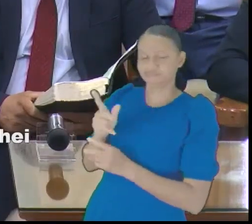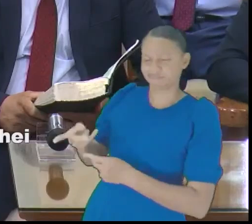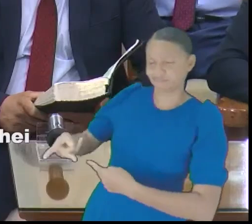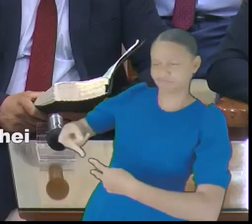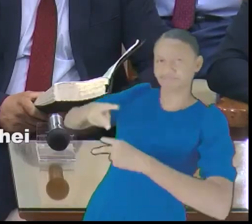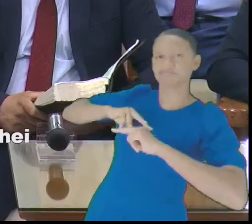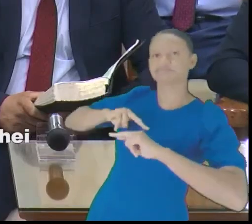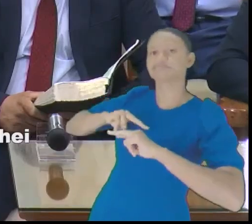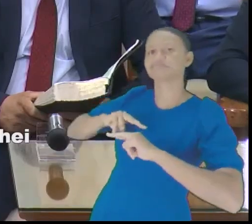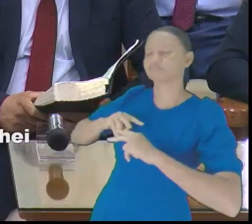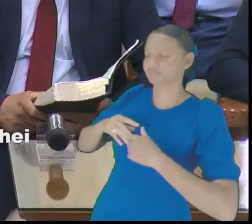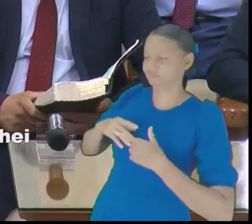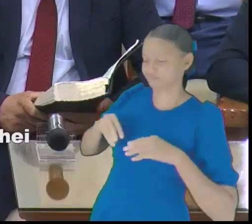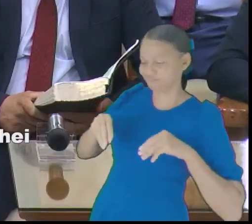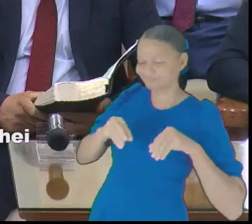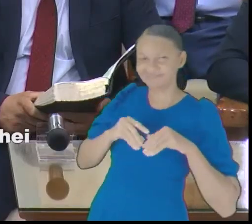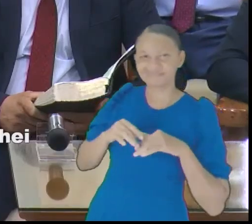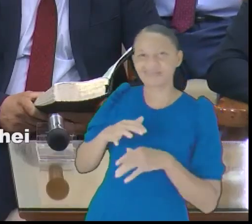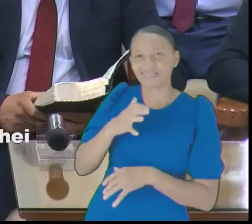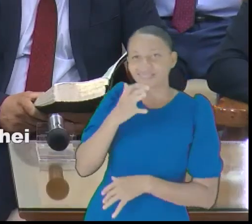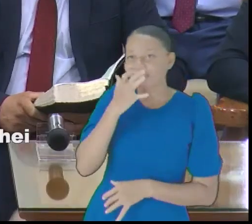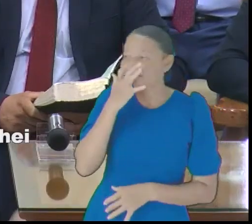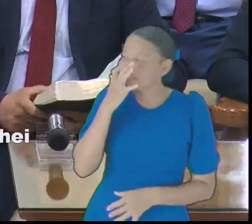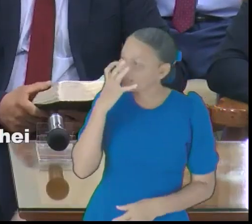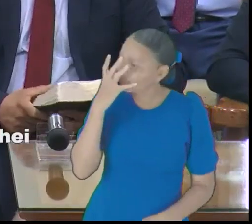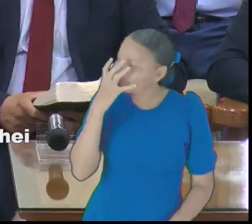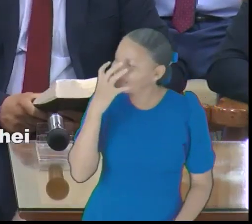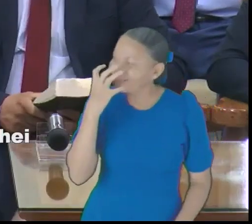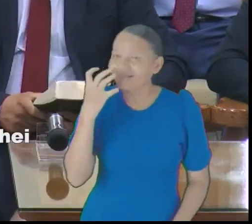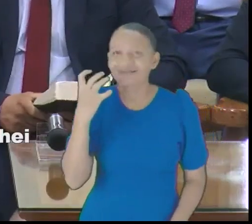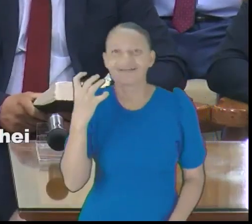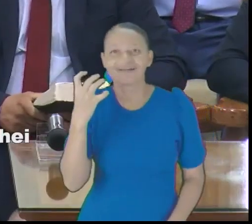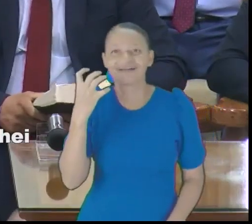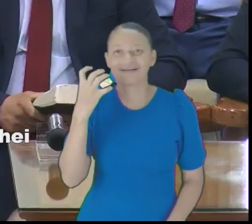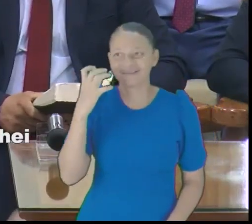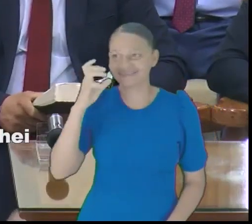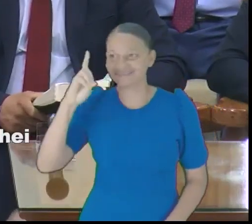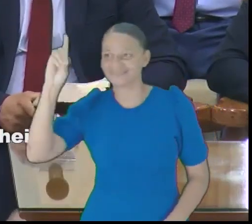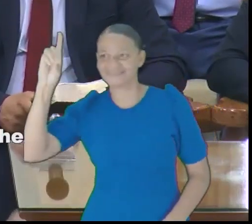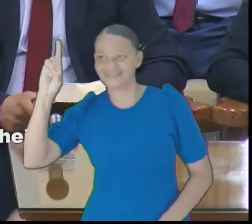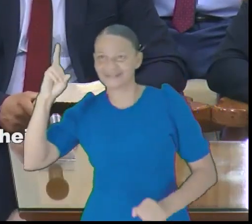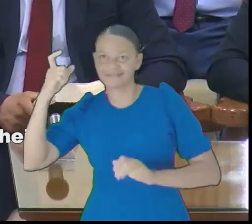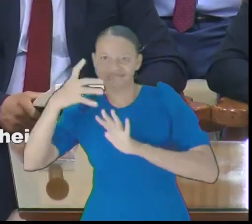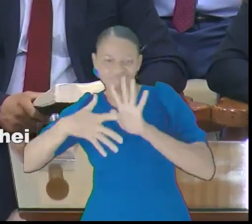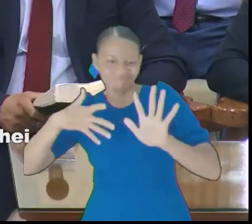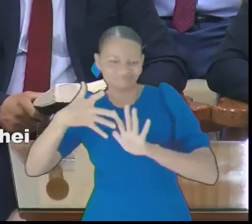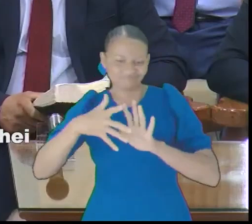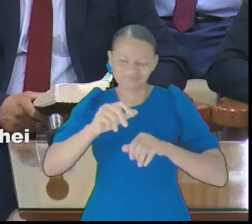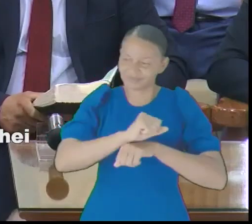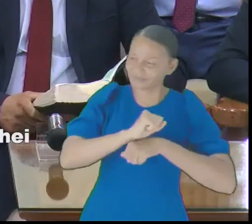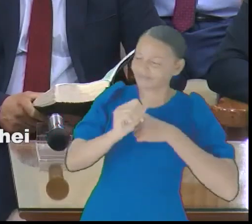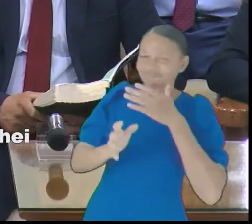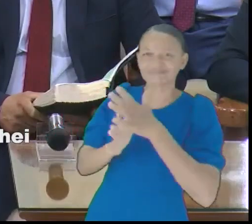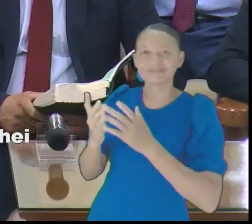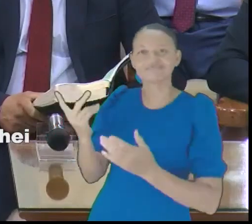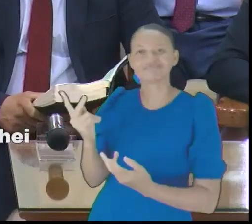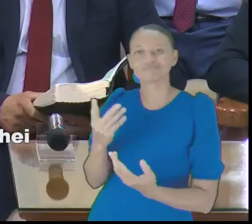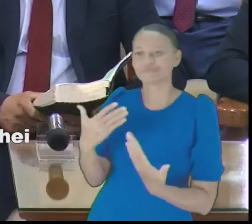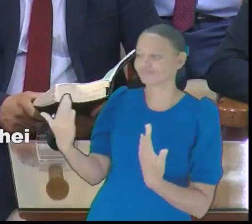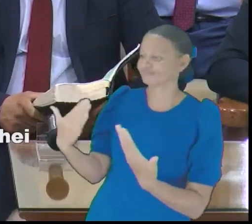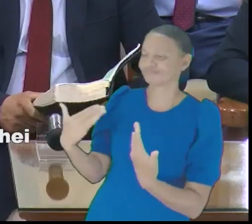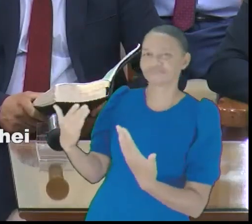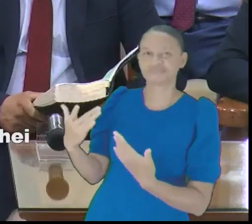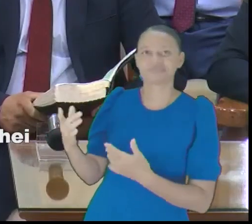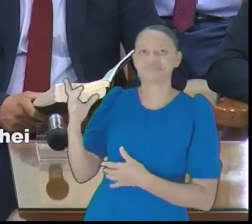Eu me encanto com a conversa de Abraão com Deus, porque ele é muito franco, ele é